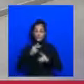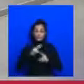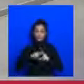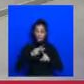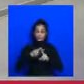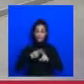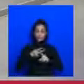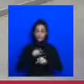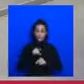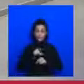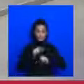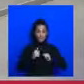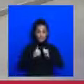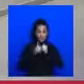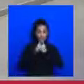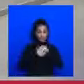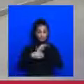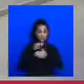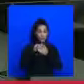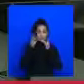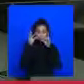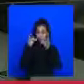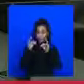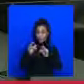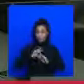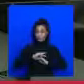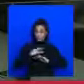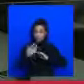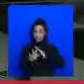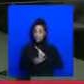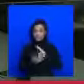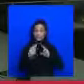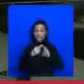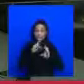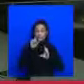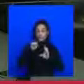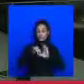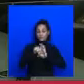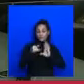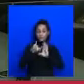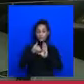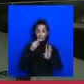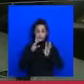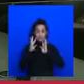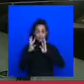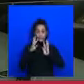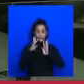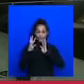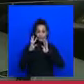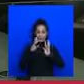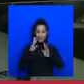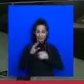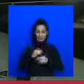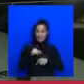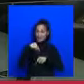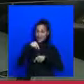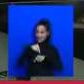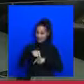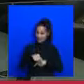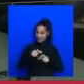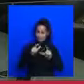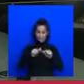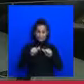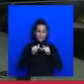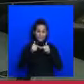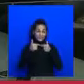dupla cena. Você acompanhando cada detalhe por meio dos perfis da Caixa e da Rede TV no YouTube e no Facebook direto